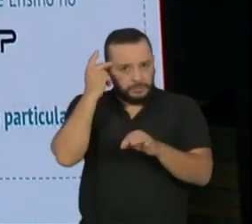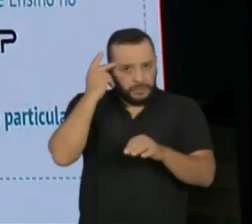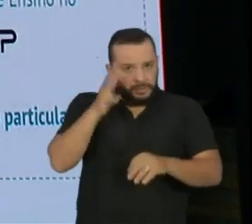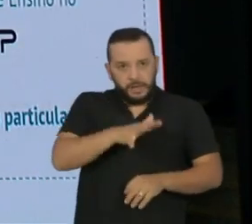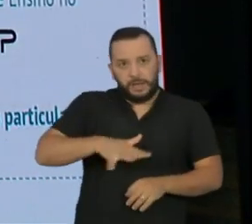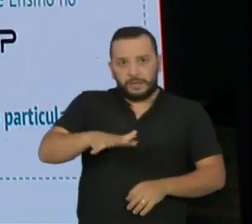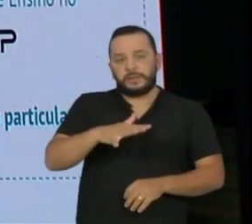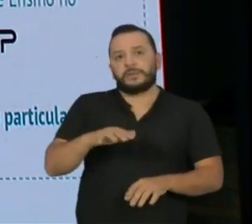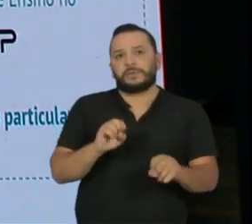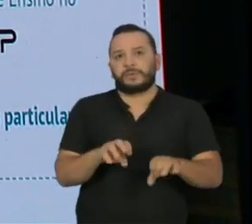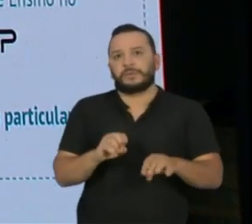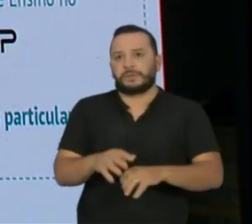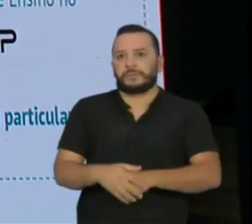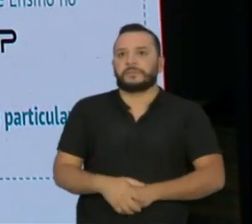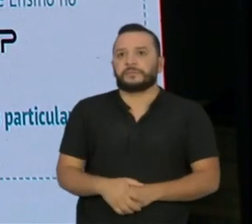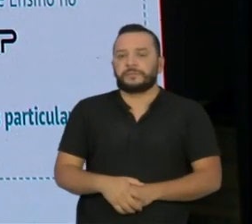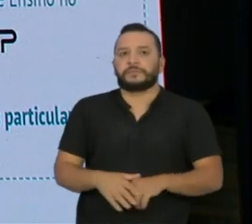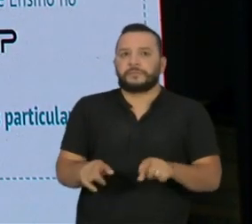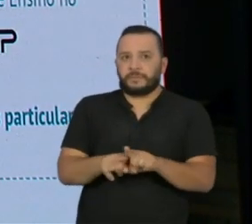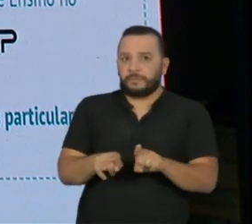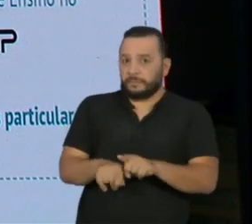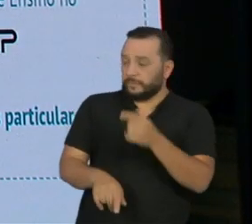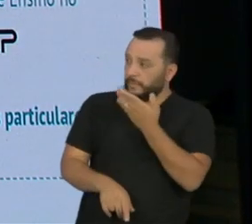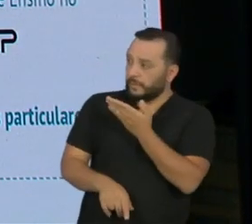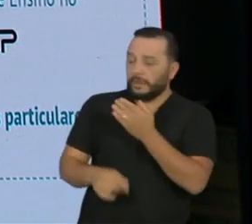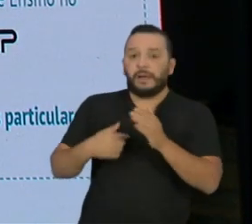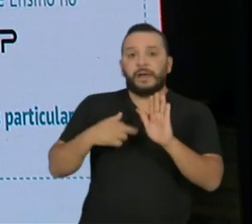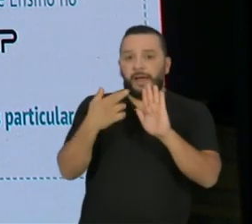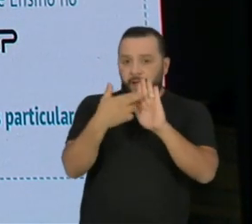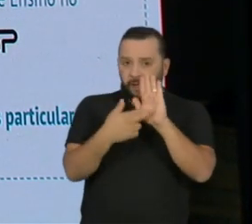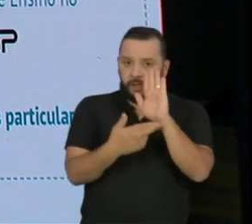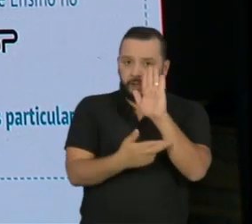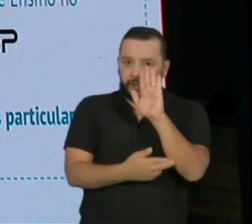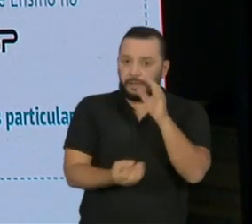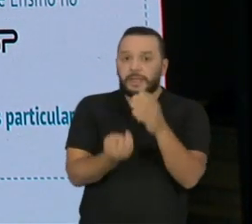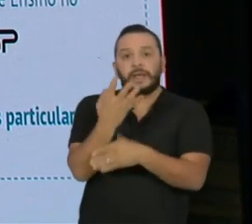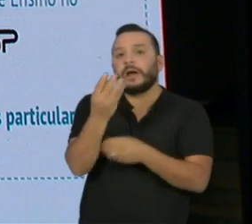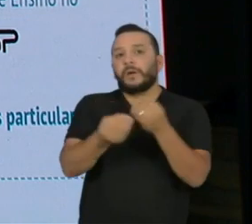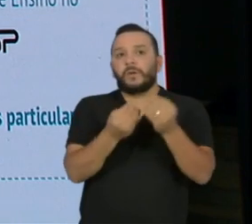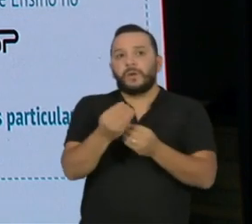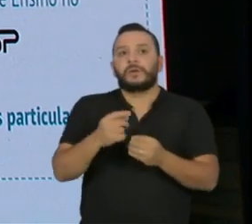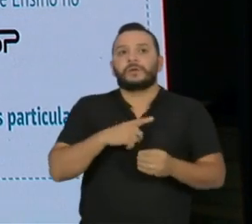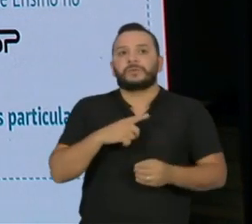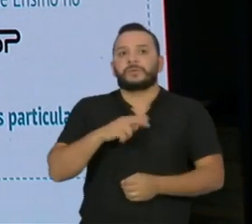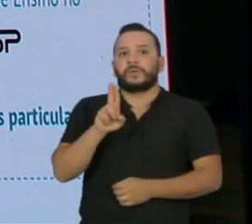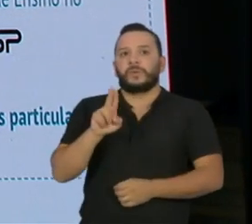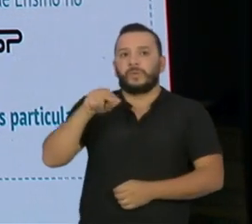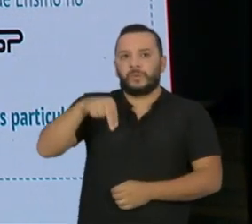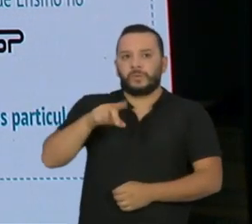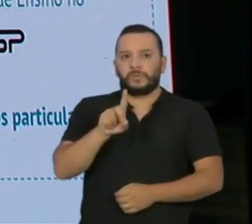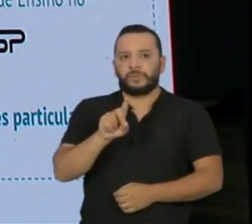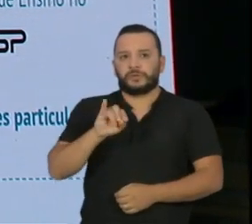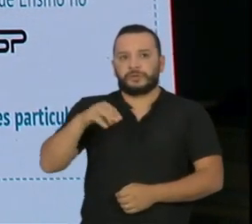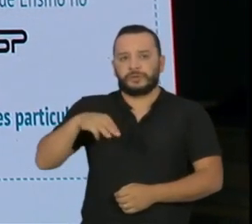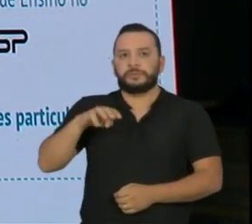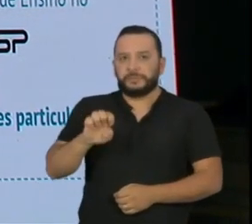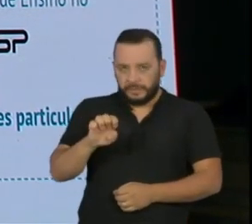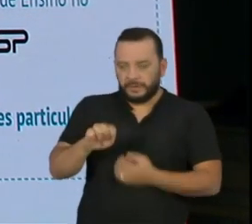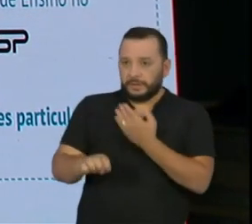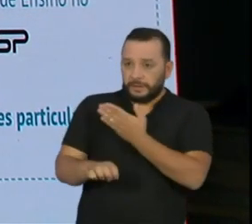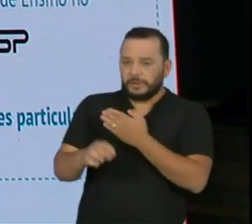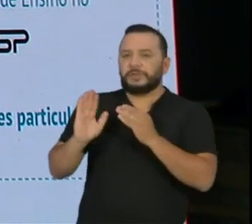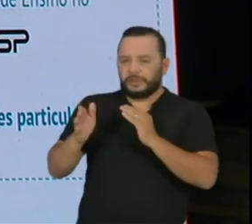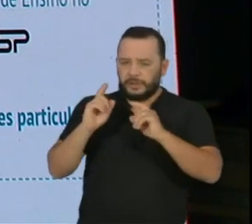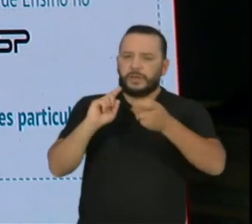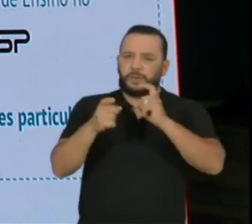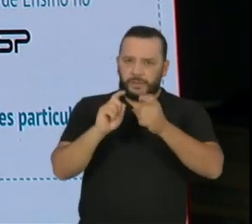passar. Os protocolos serão construídos em conjunto com a Undime, que é a União dos Dirigentes Municipais, já reunimos com